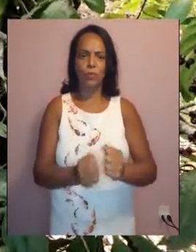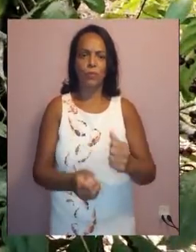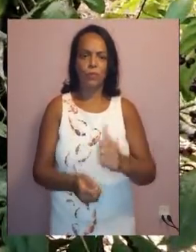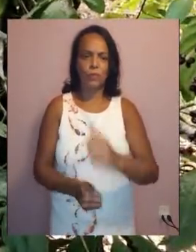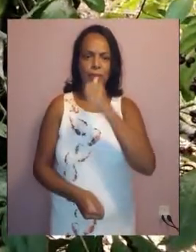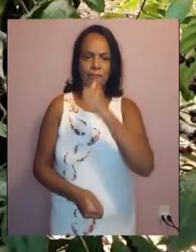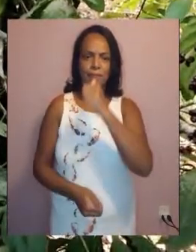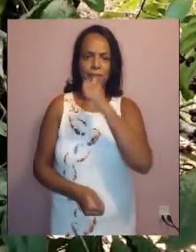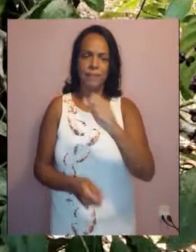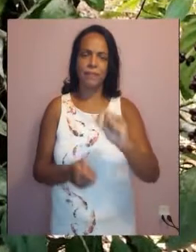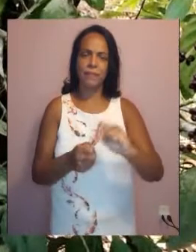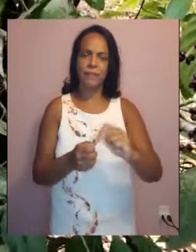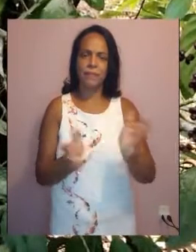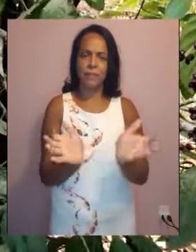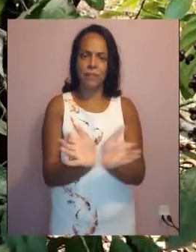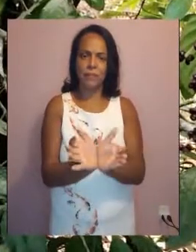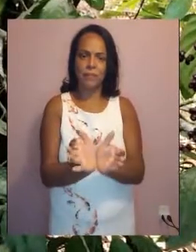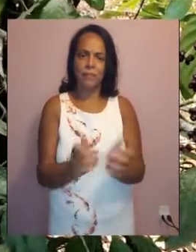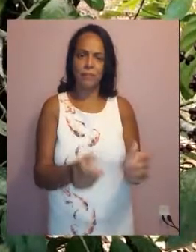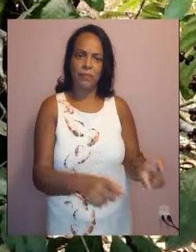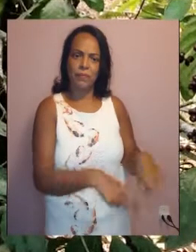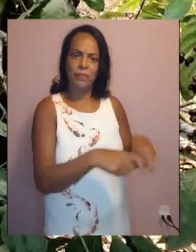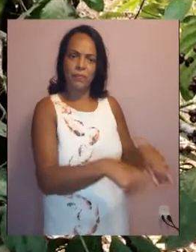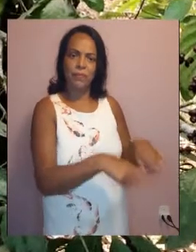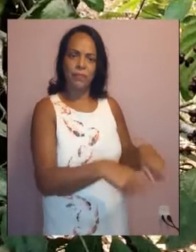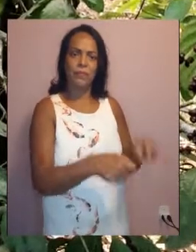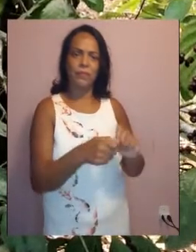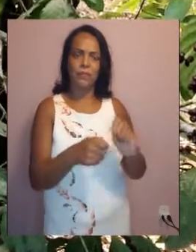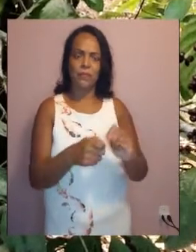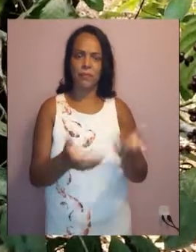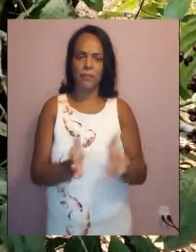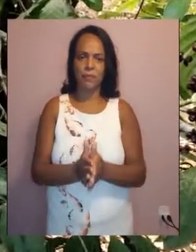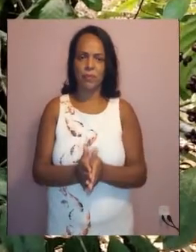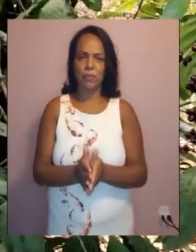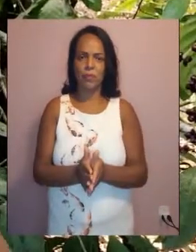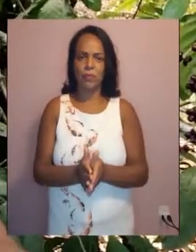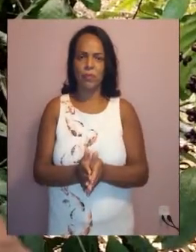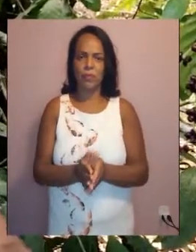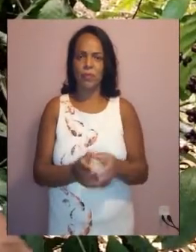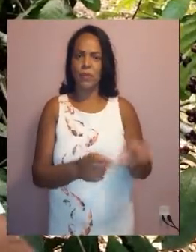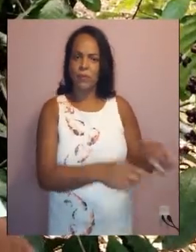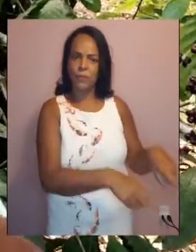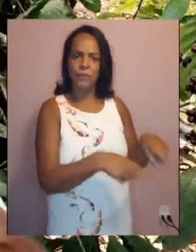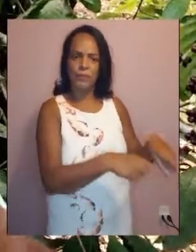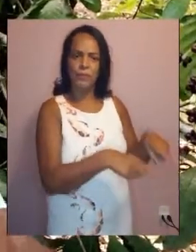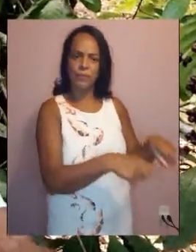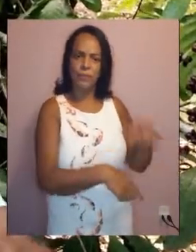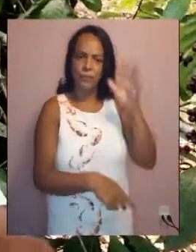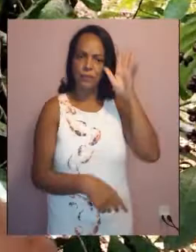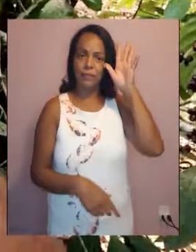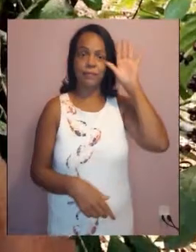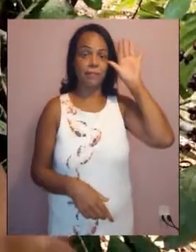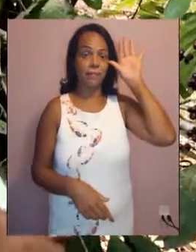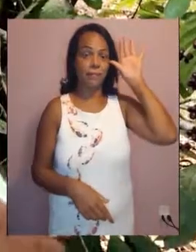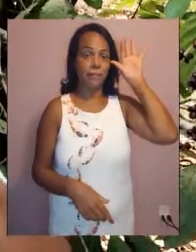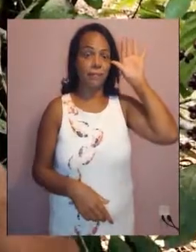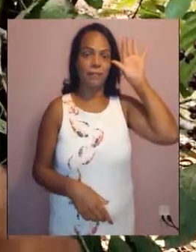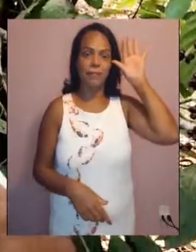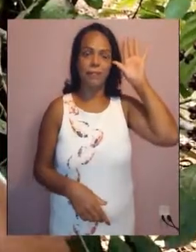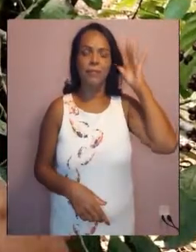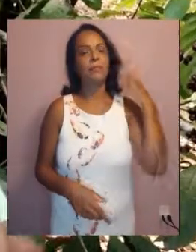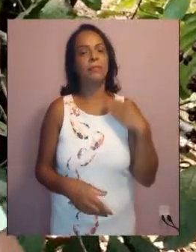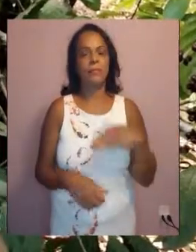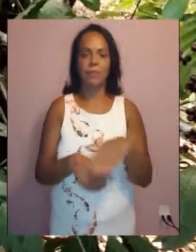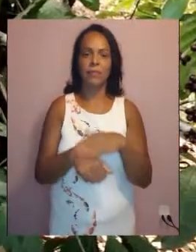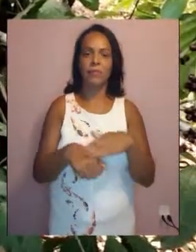uns curiosos, né? Aí a conversa foi se desenrolando, foi indo um